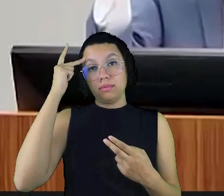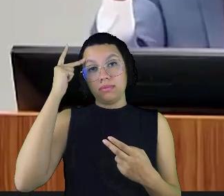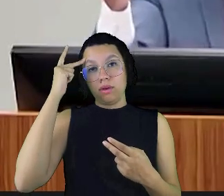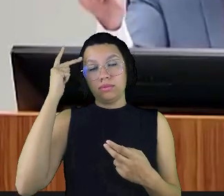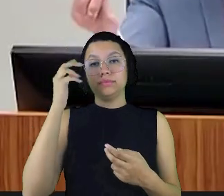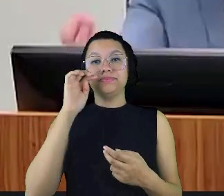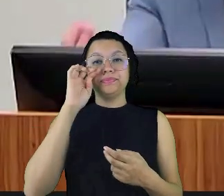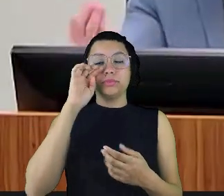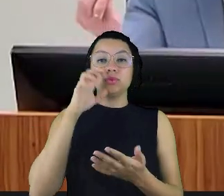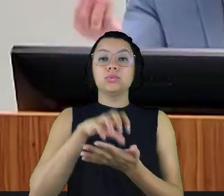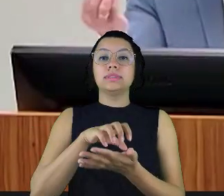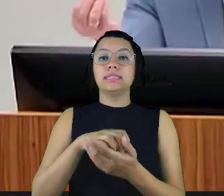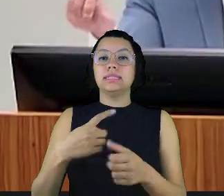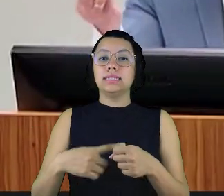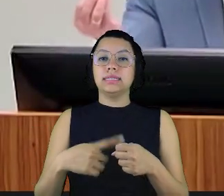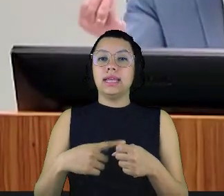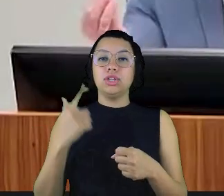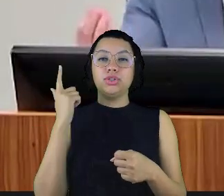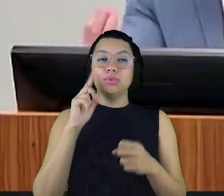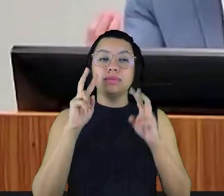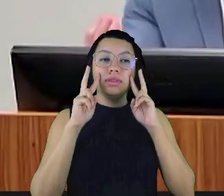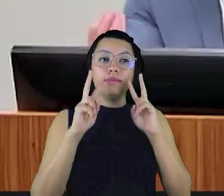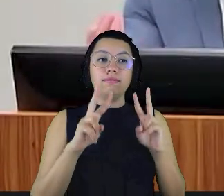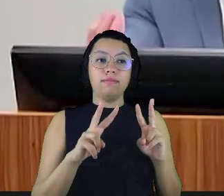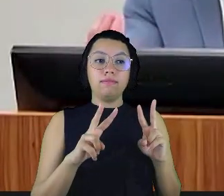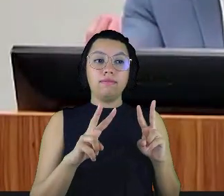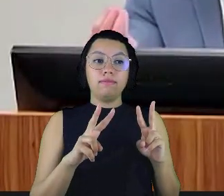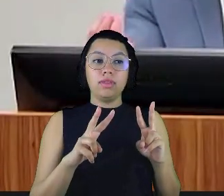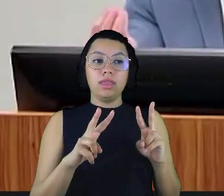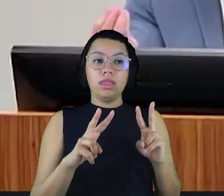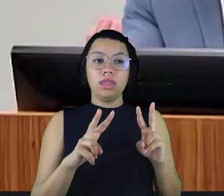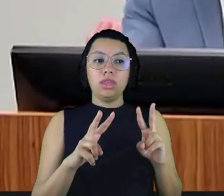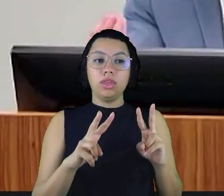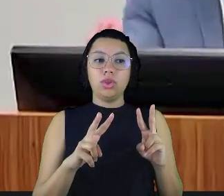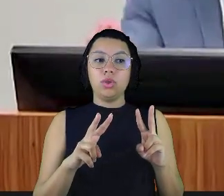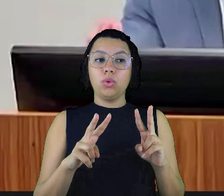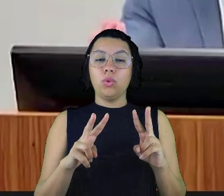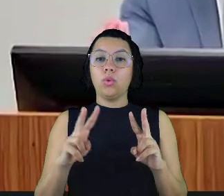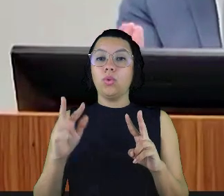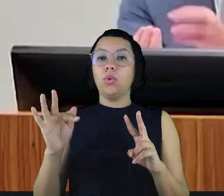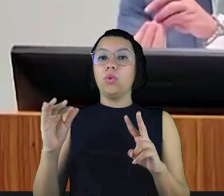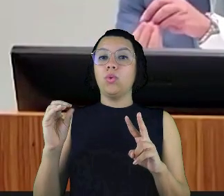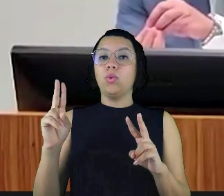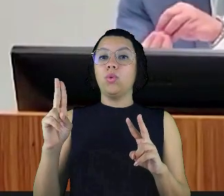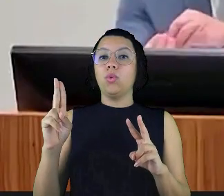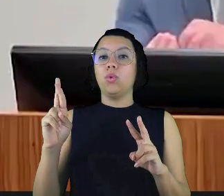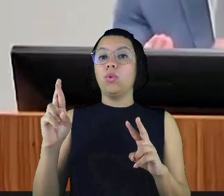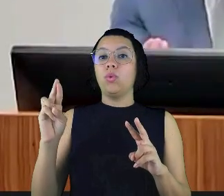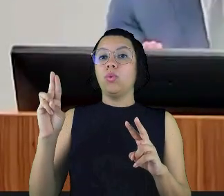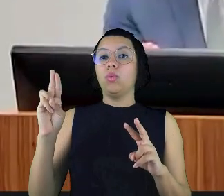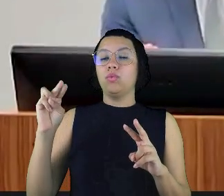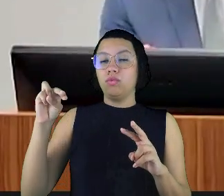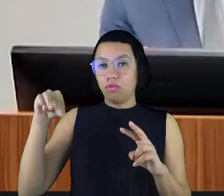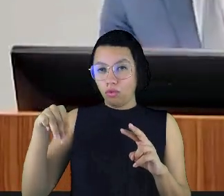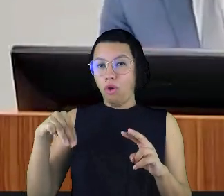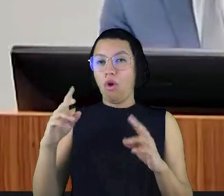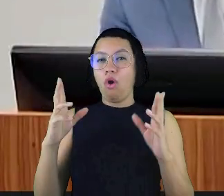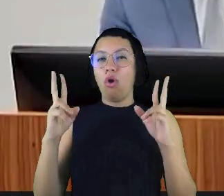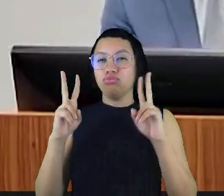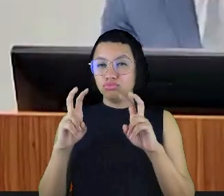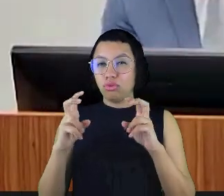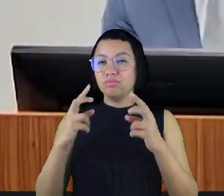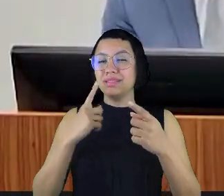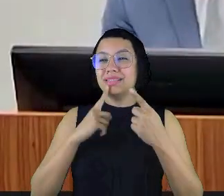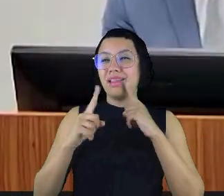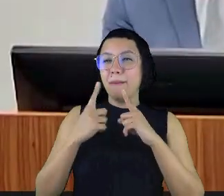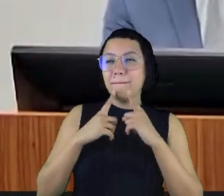um esvaziamento do Fórum Cível em relação ao debate de contencioso tributário e esse debate deslocado